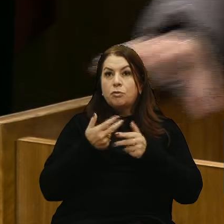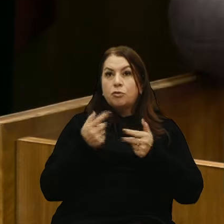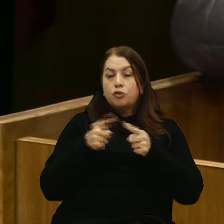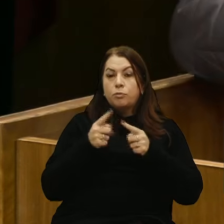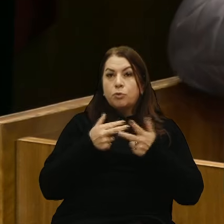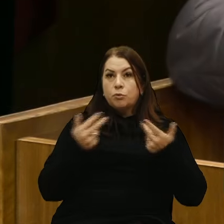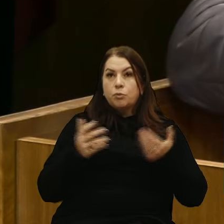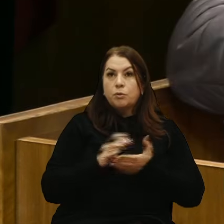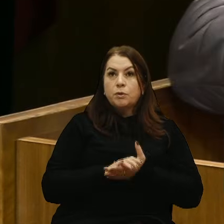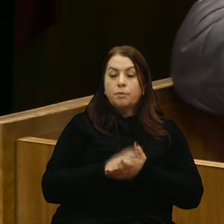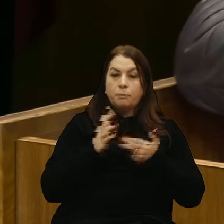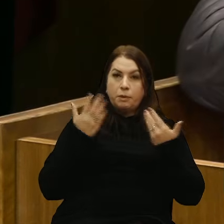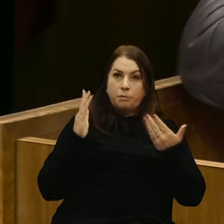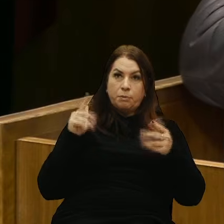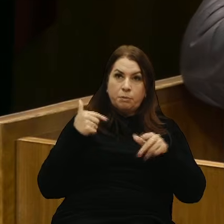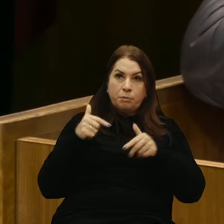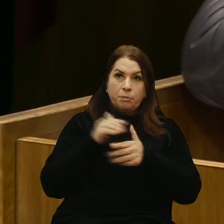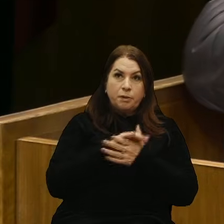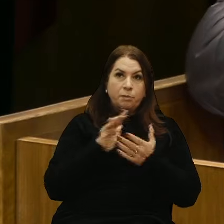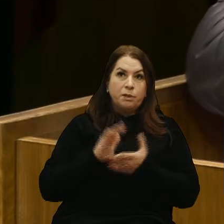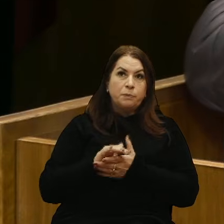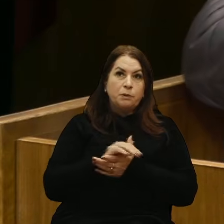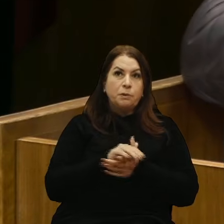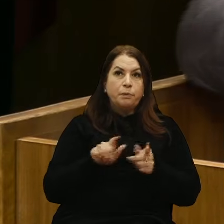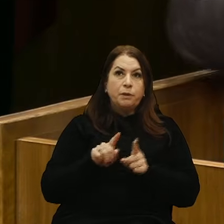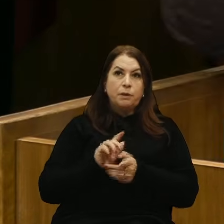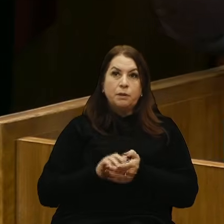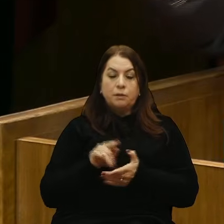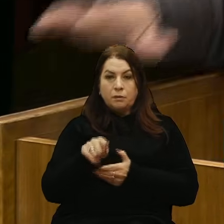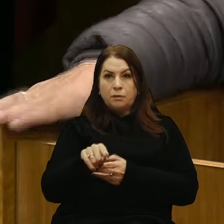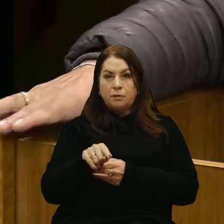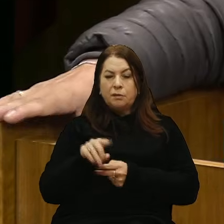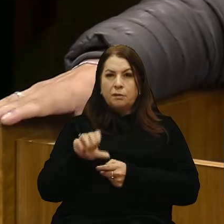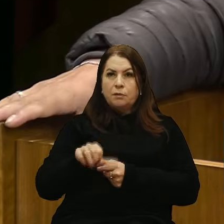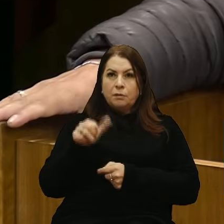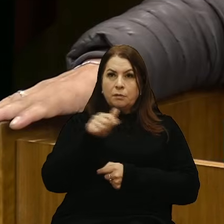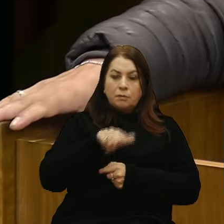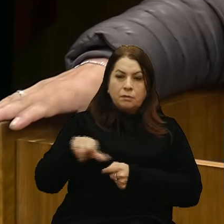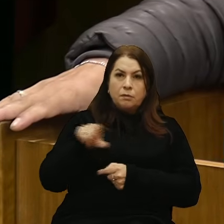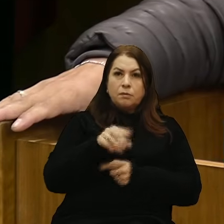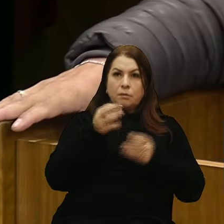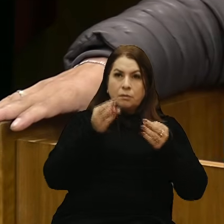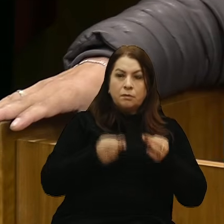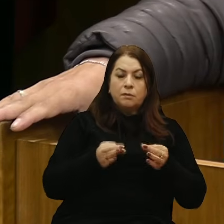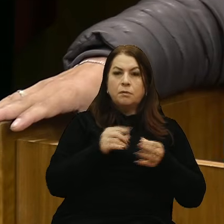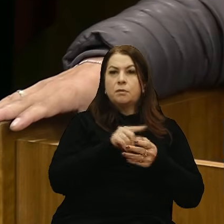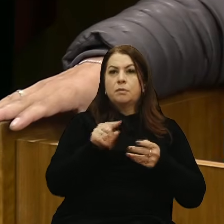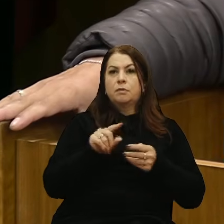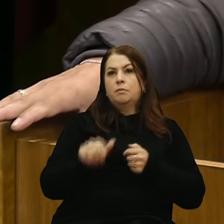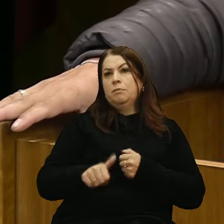Então, parabéns pelo trabalho aí, presidente. A gente sabe que tem muitas coisas para melhorar e a gente tem certeza que vai melhorar sim. Tá bom,